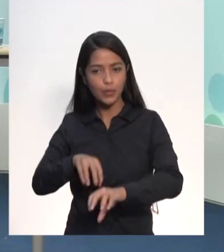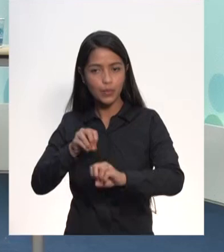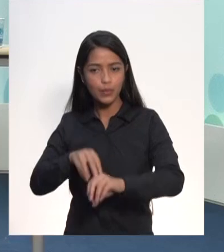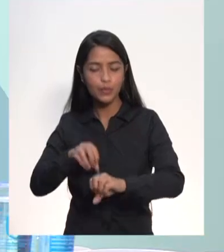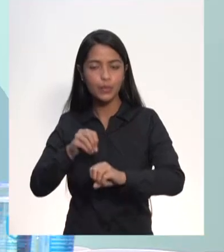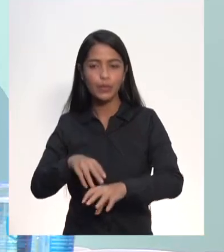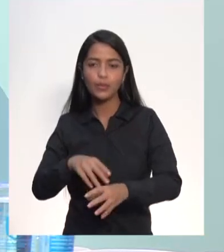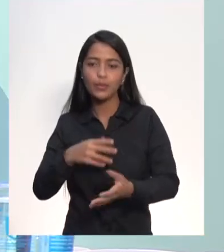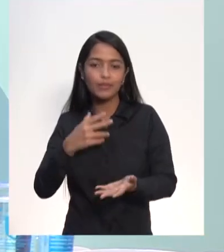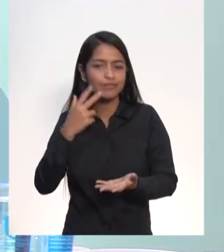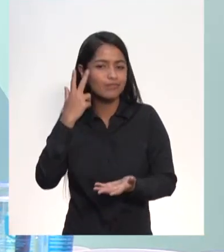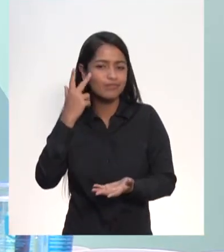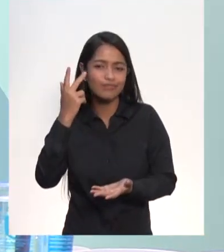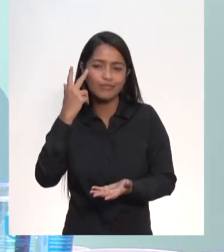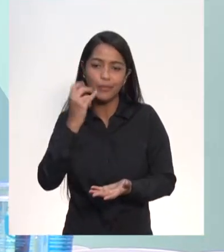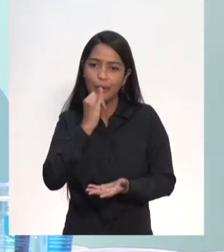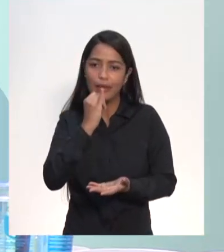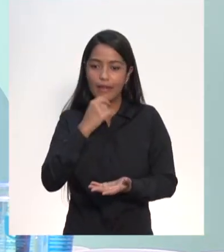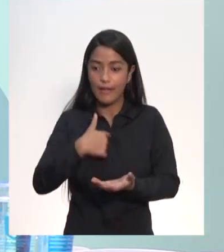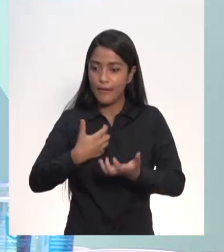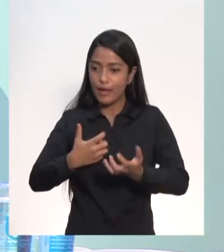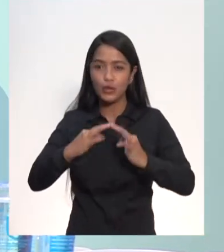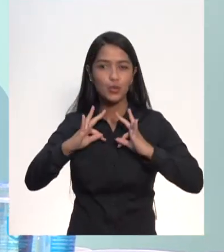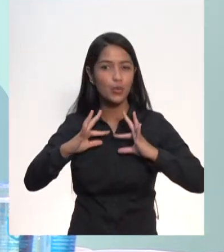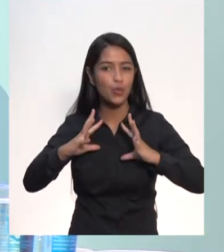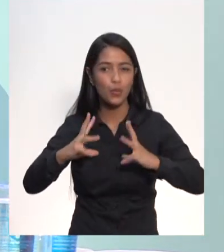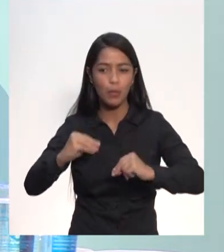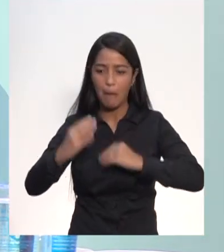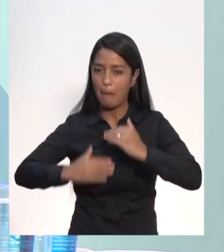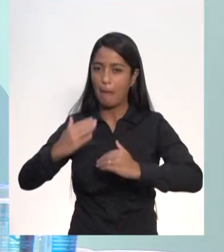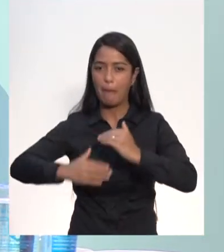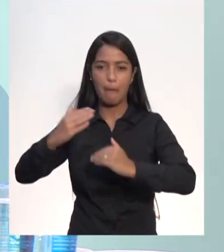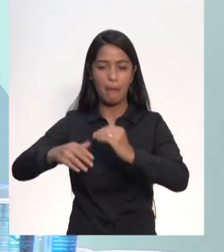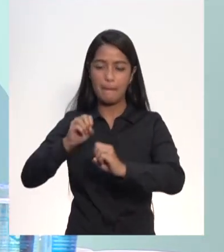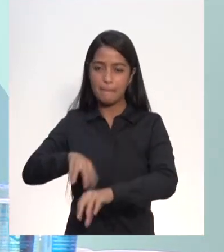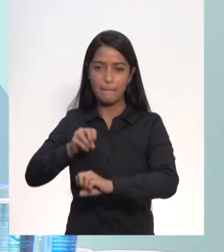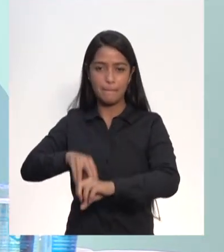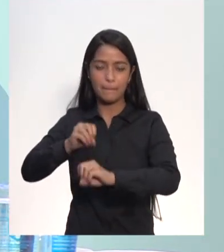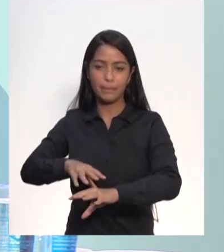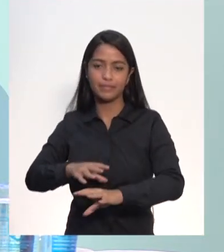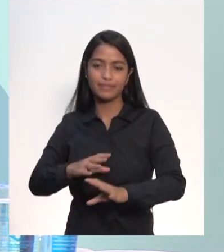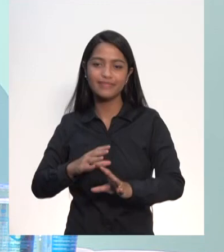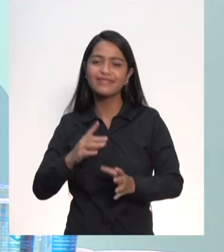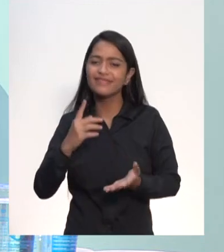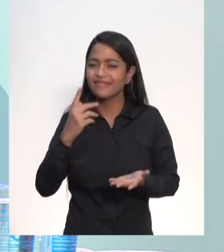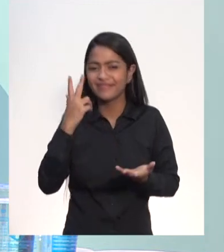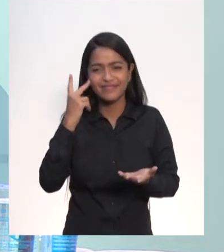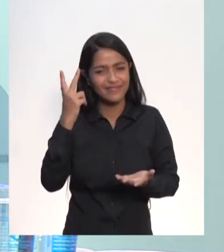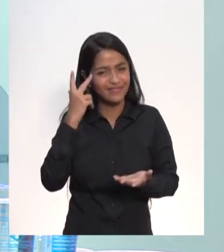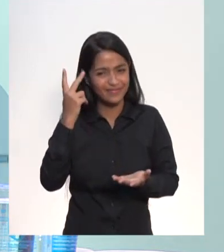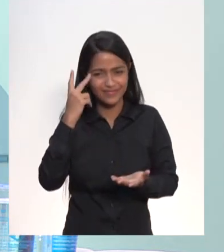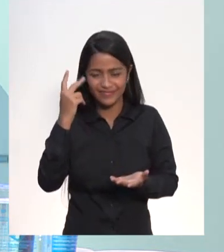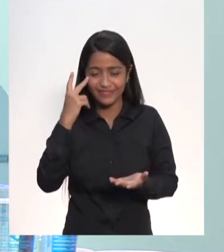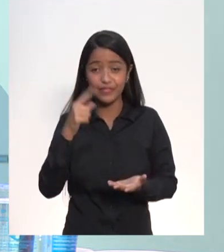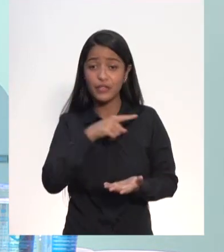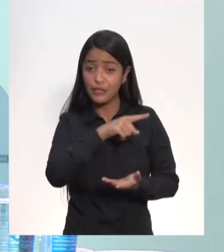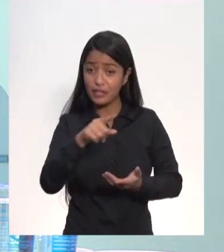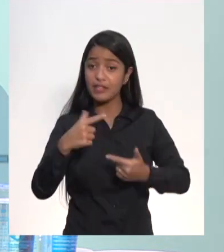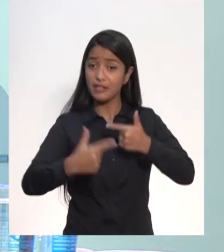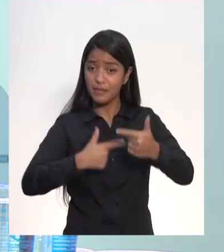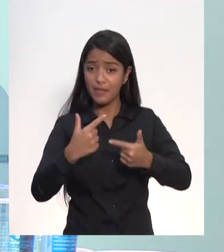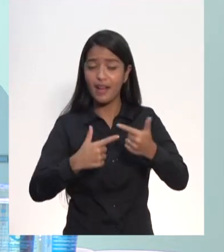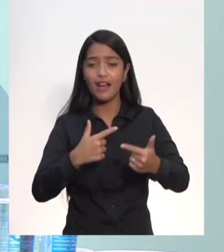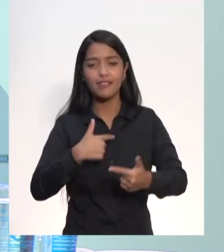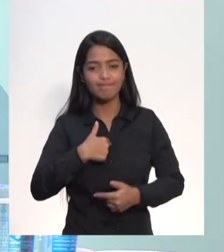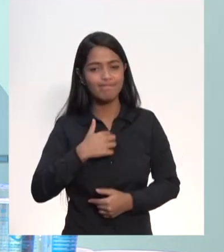desenvolver tudo e tudo de uma vez. Então, por isso que eu acho muito interessante esse trabalho que vocês realizaram. Eu tenho certeza, já passei por isso,